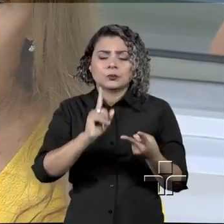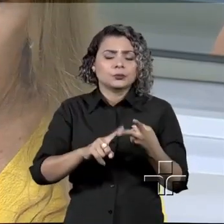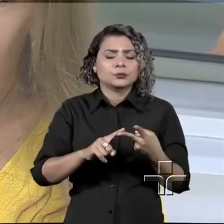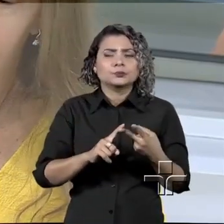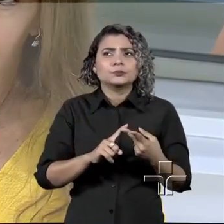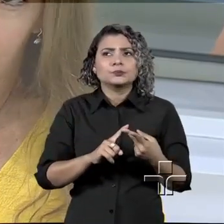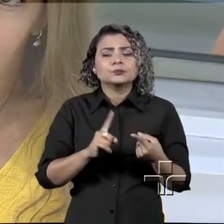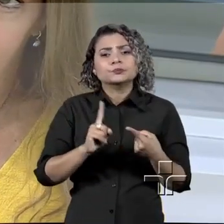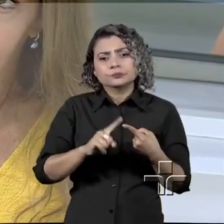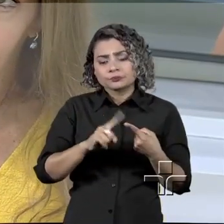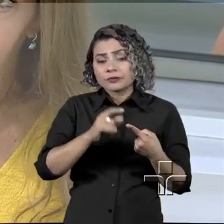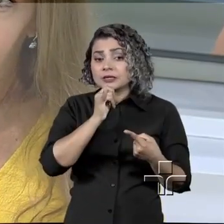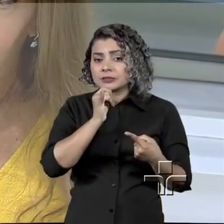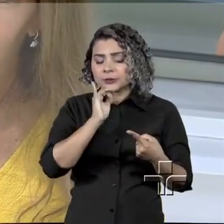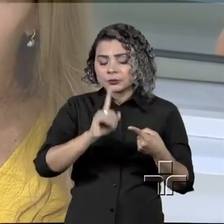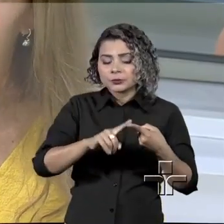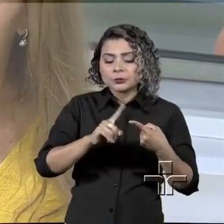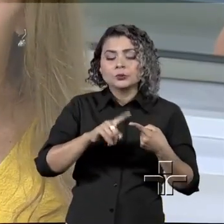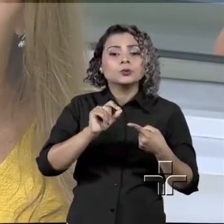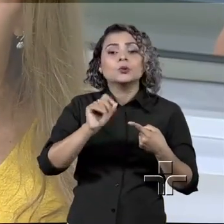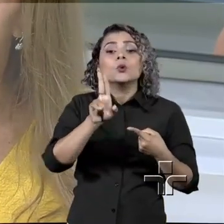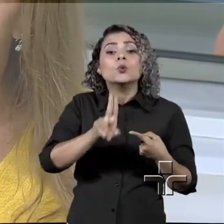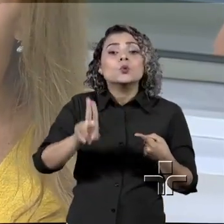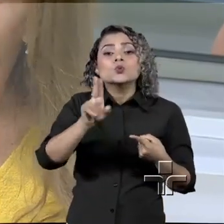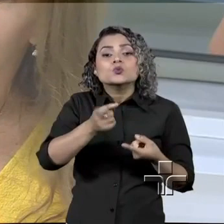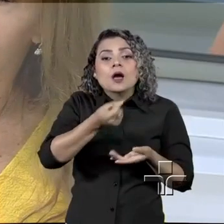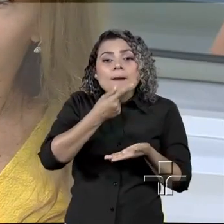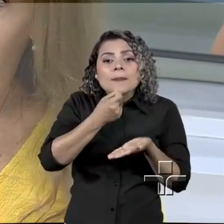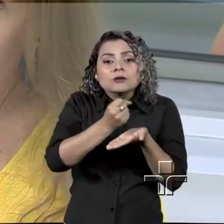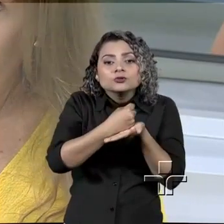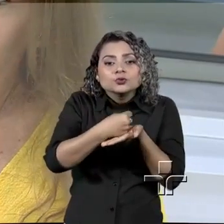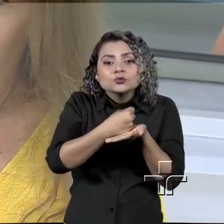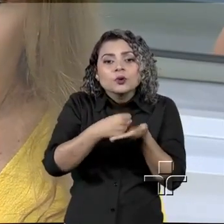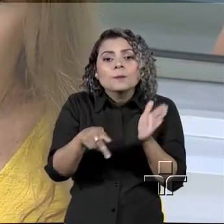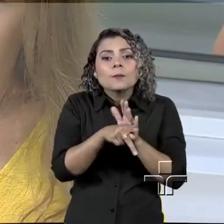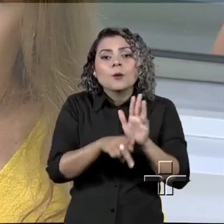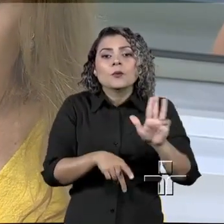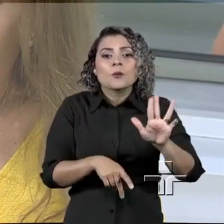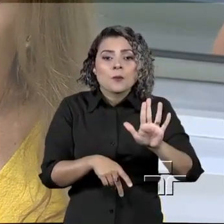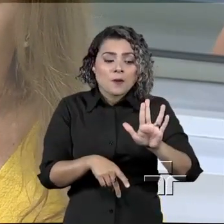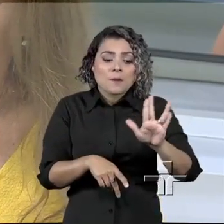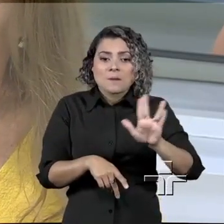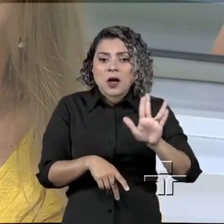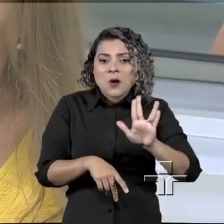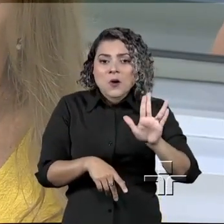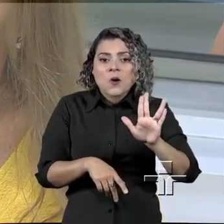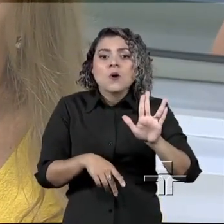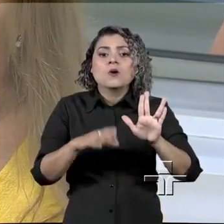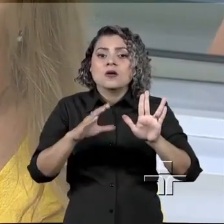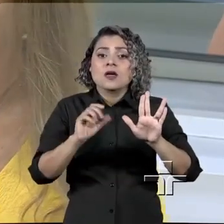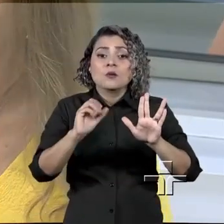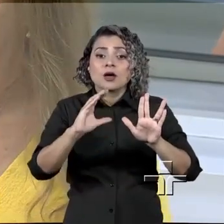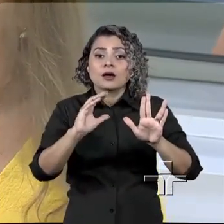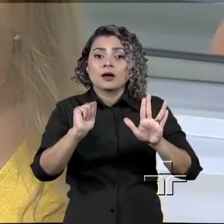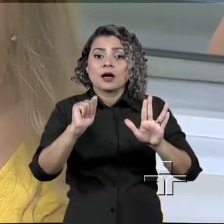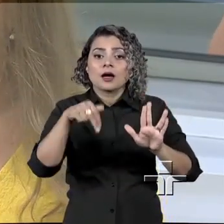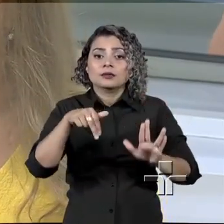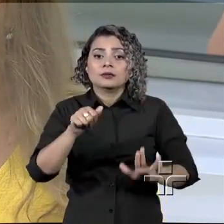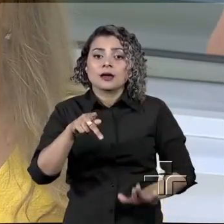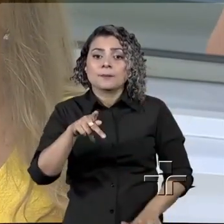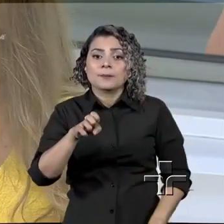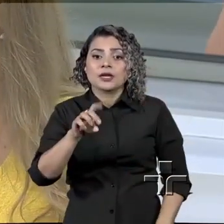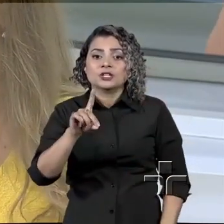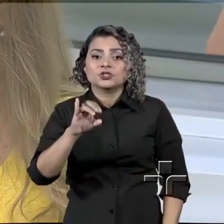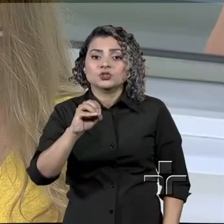exemplo, de uso medicinal da maconha, que é o canabidiol, essa é uma